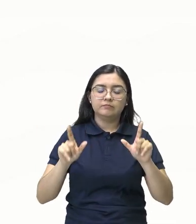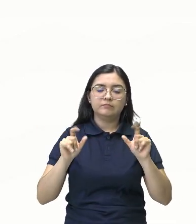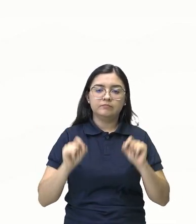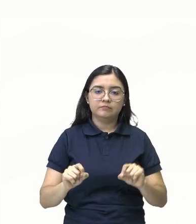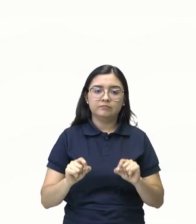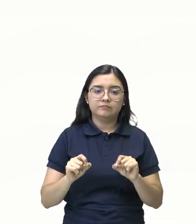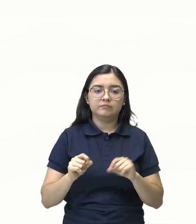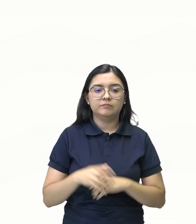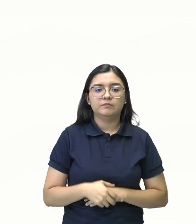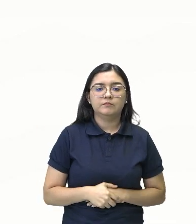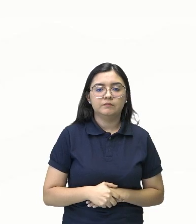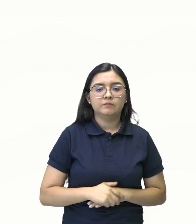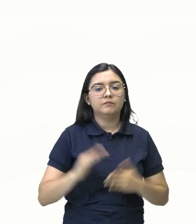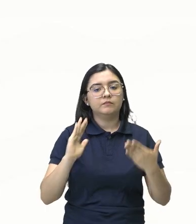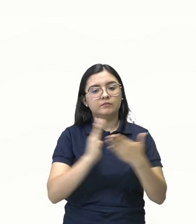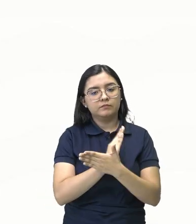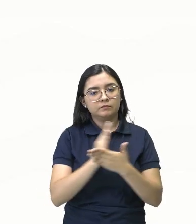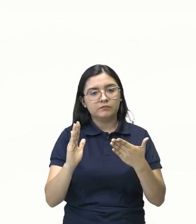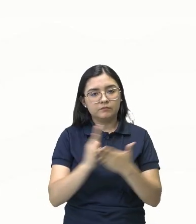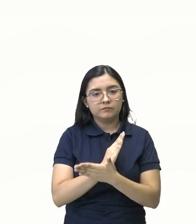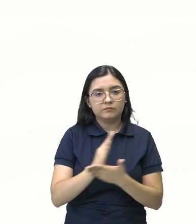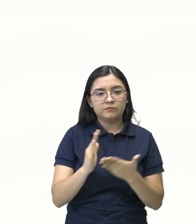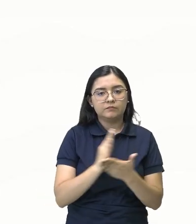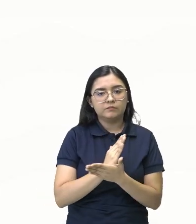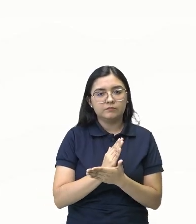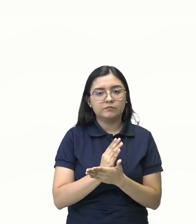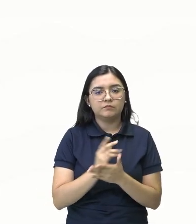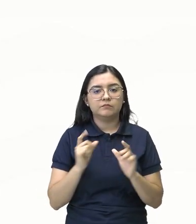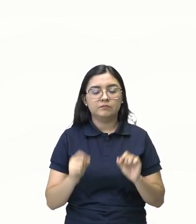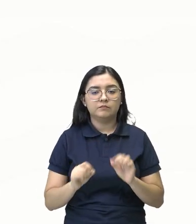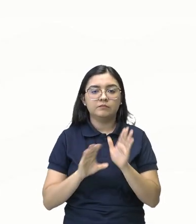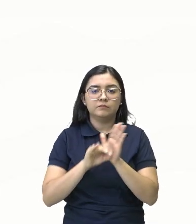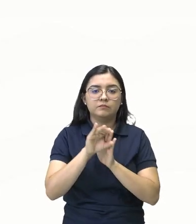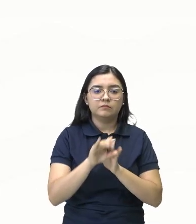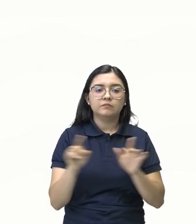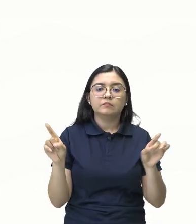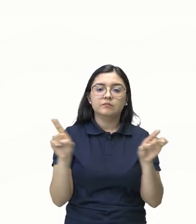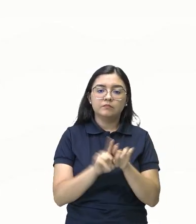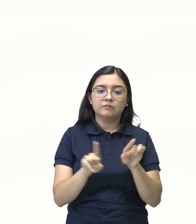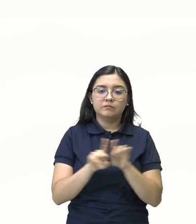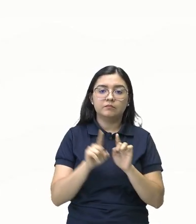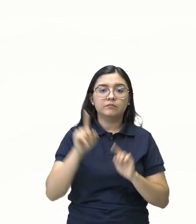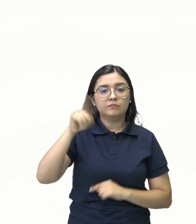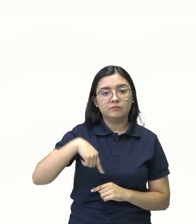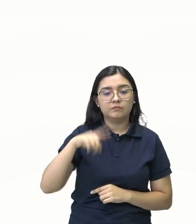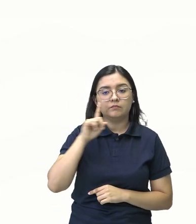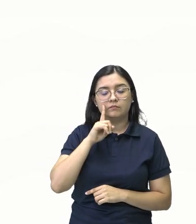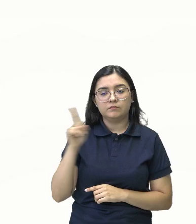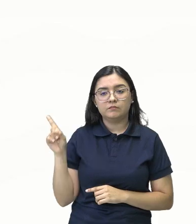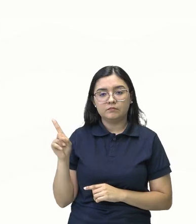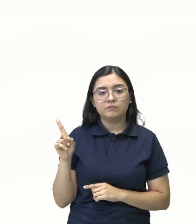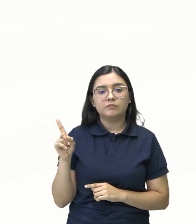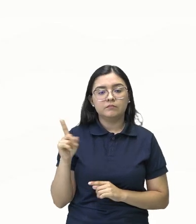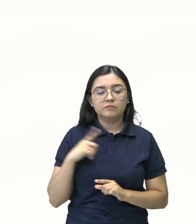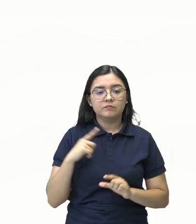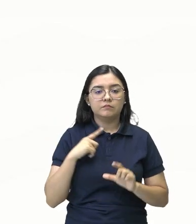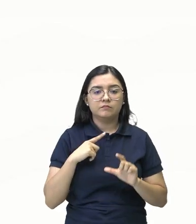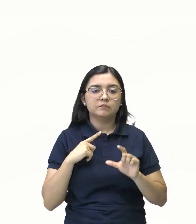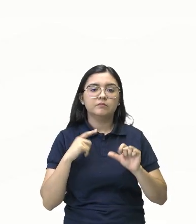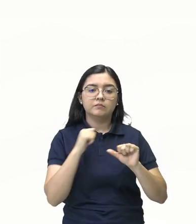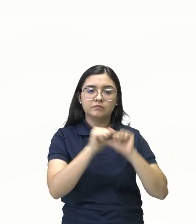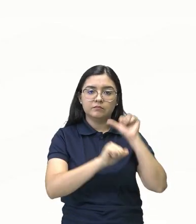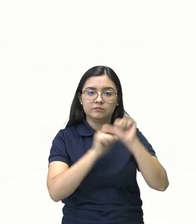genética de certas bactérias, e até arrisco a dizer que é dessa forma, né, através dessa mutação que